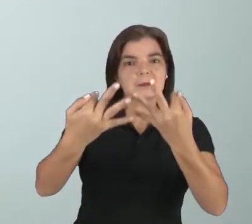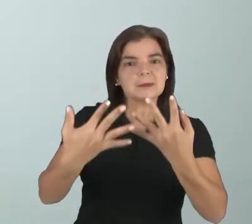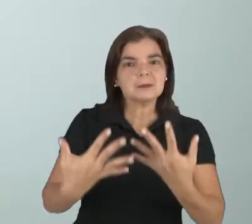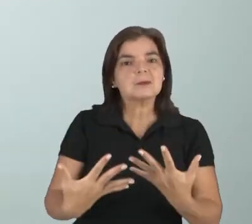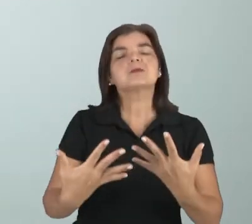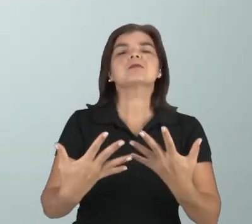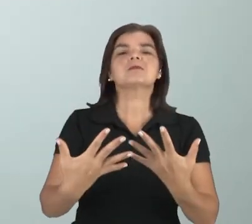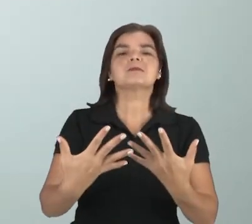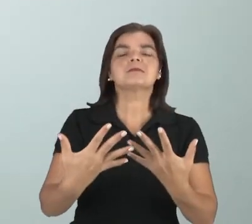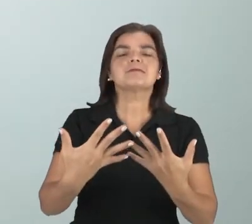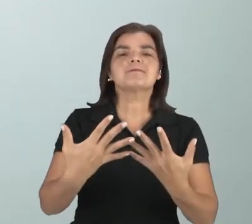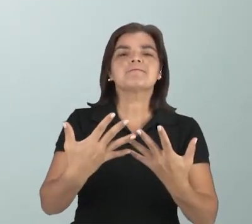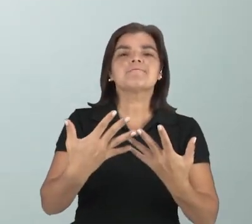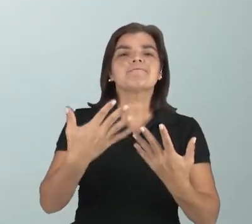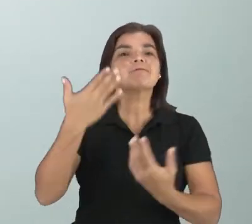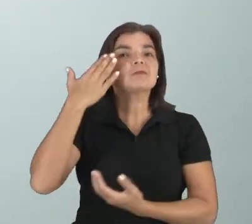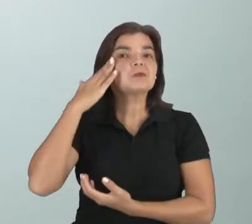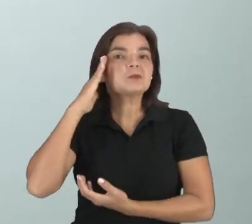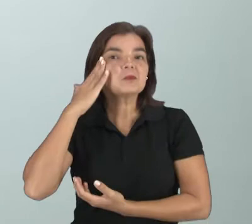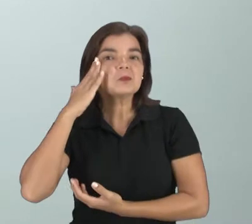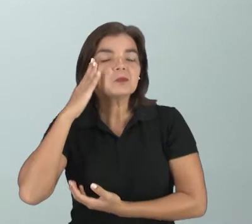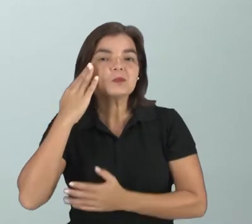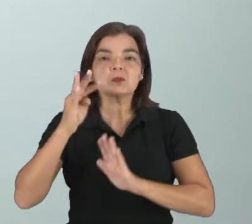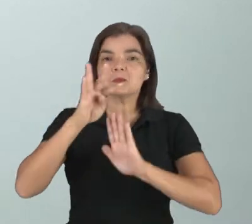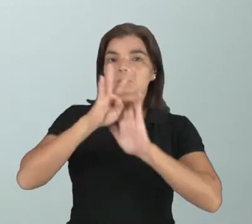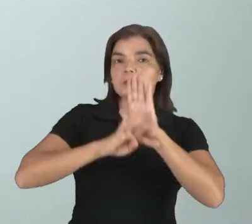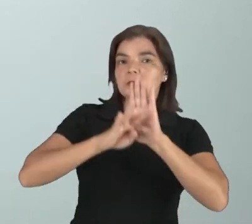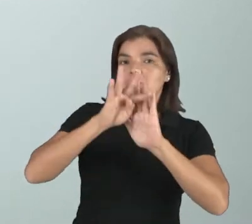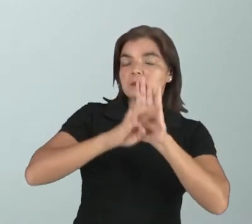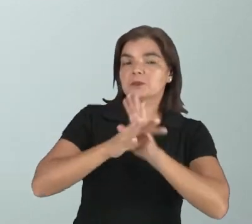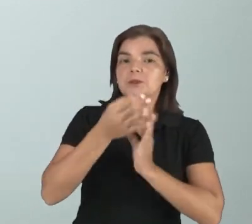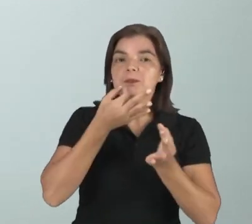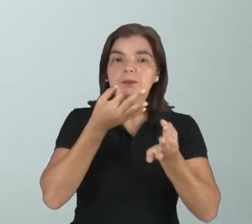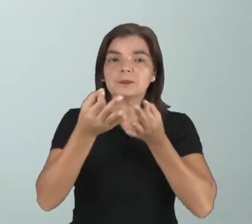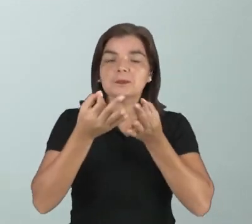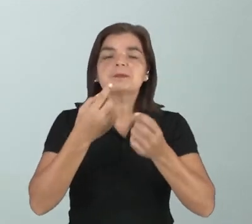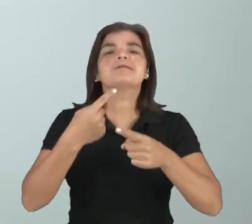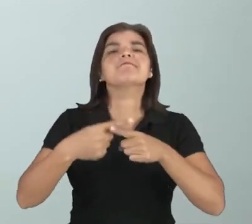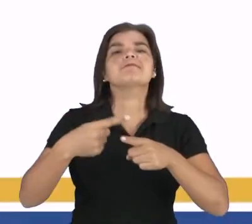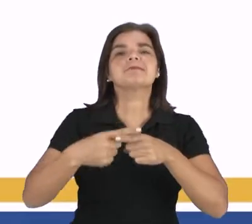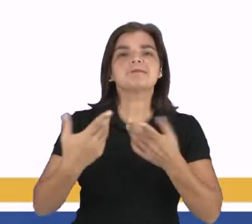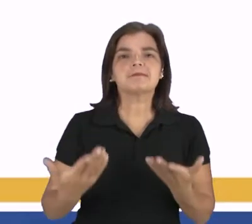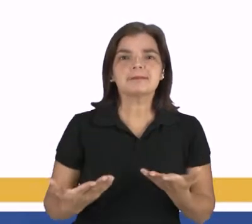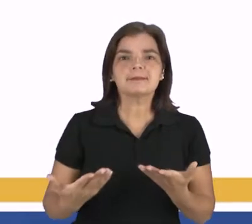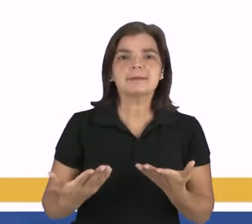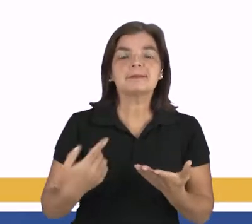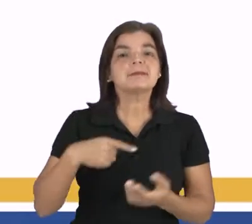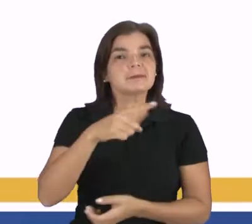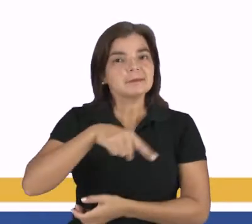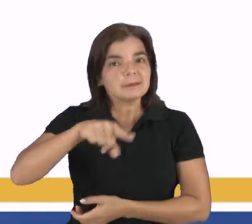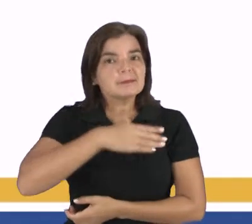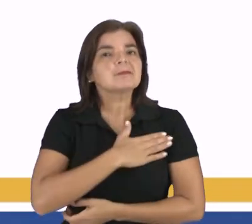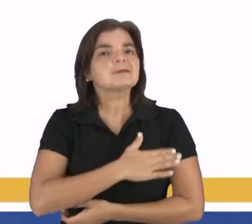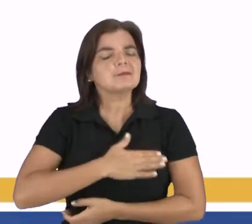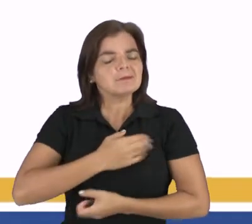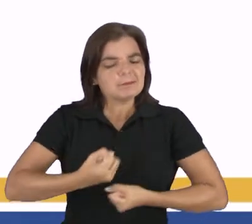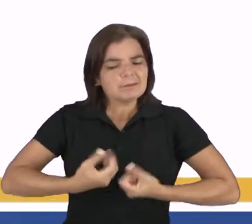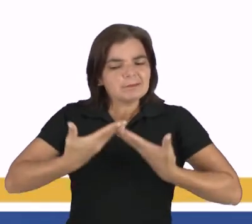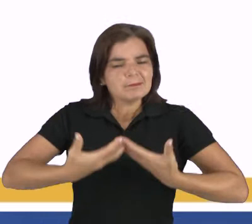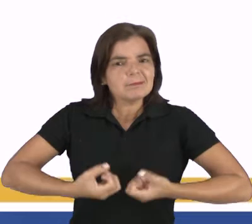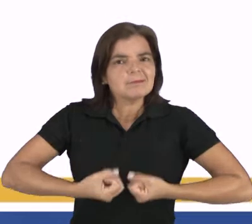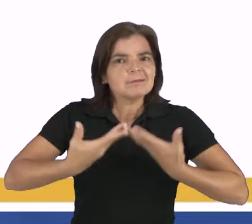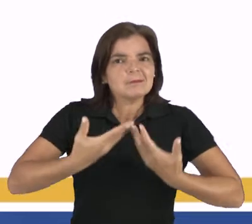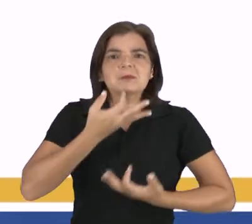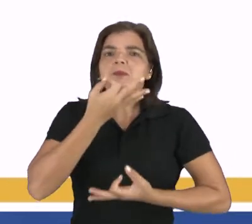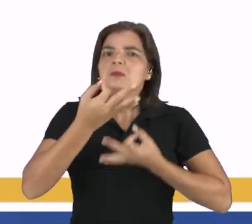destrinchar, mergulhar nesse universo dos textos de opiniões. Por quê? Você gosta de expressar sua